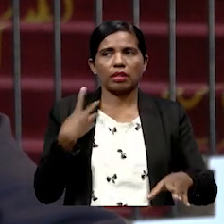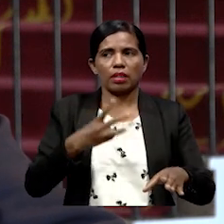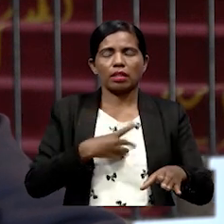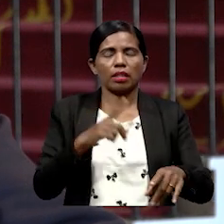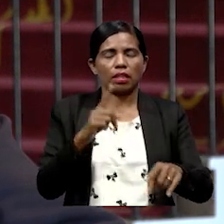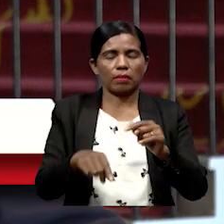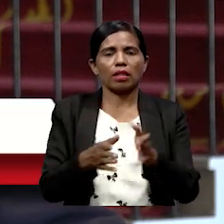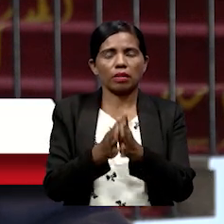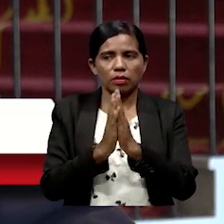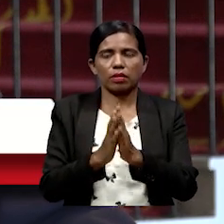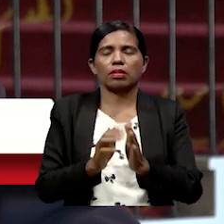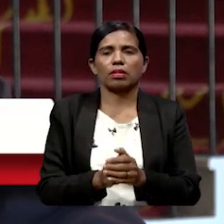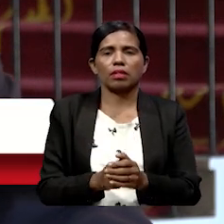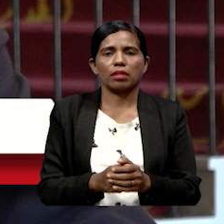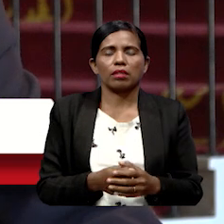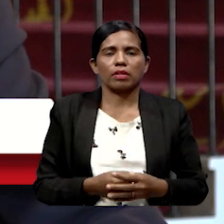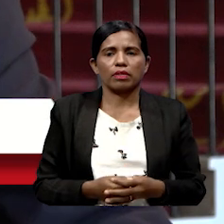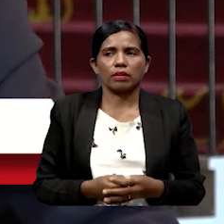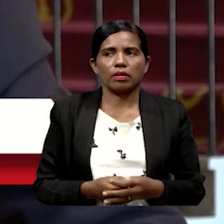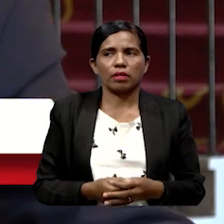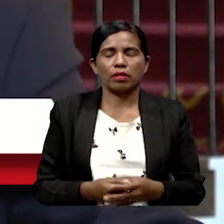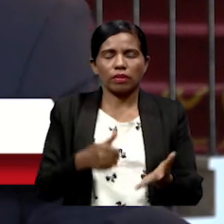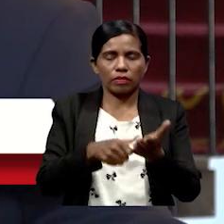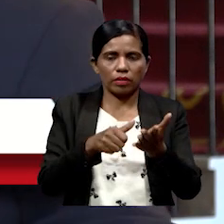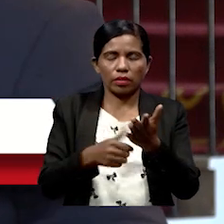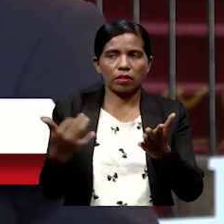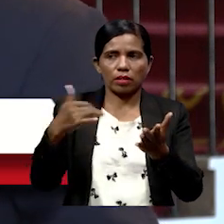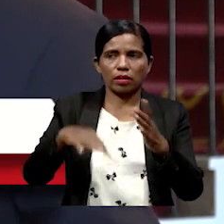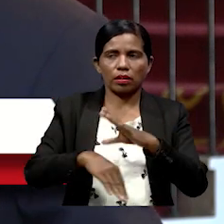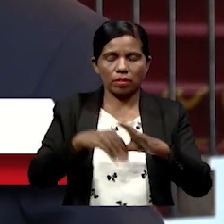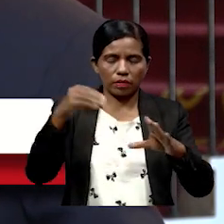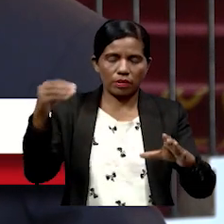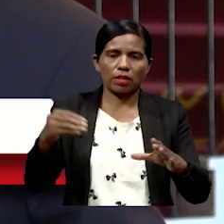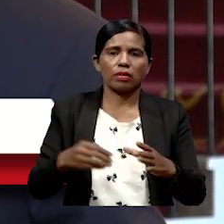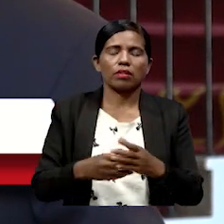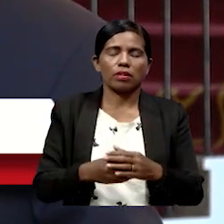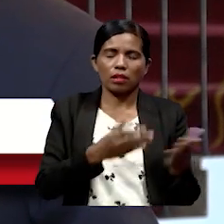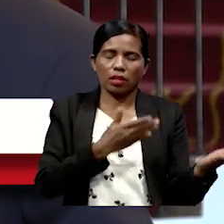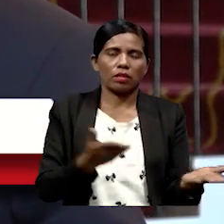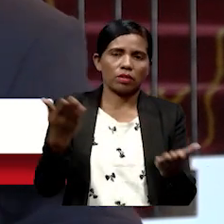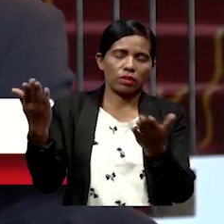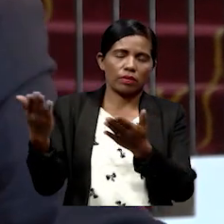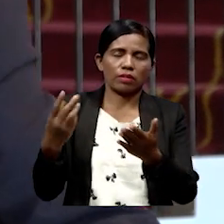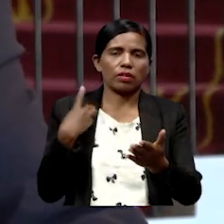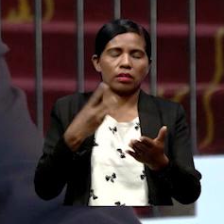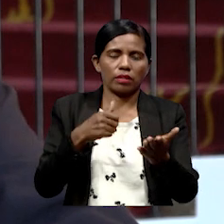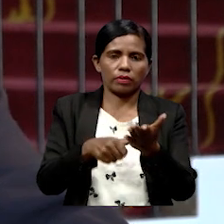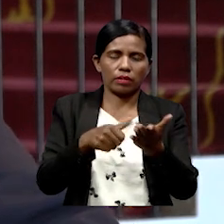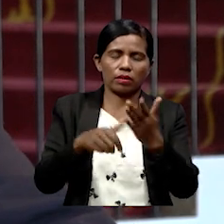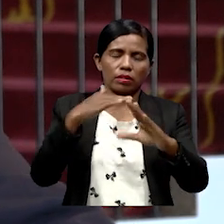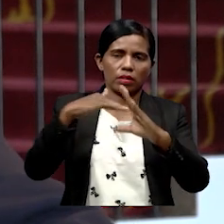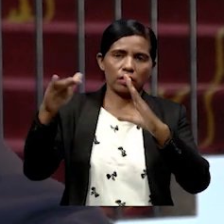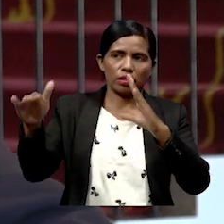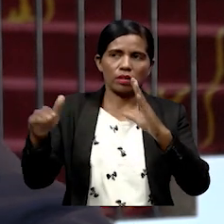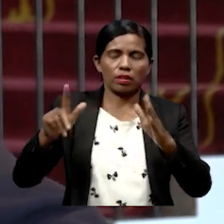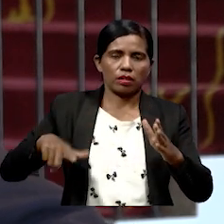spekula. Normalmente, un vite sira ten ke sai antecedencia. E tenian sai